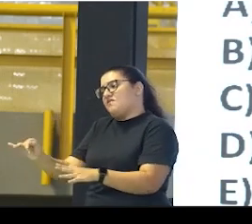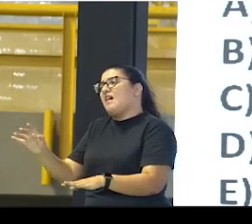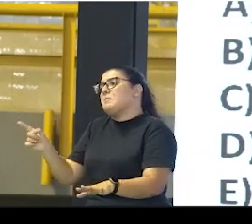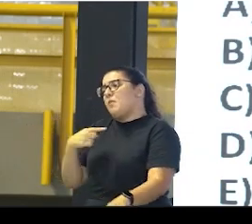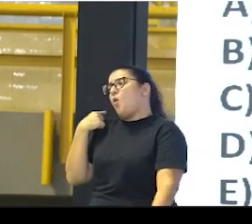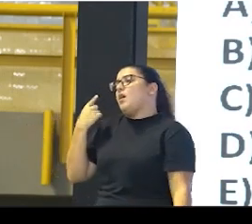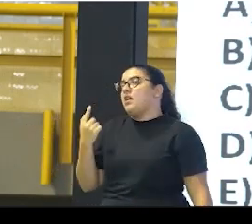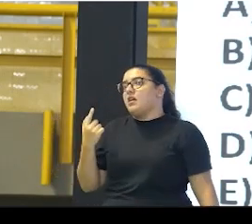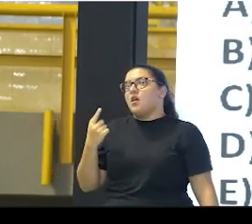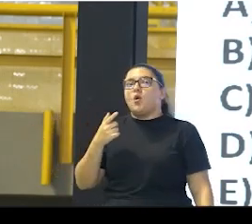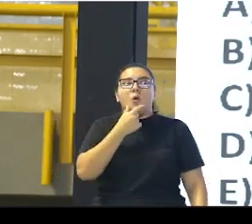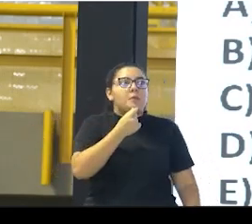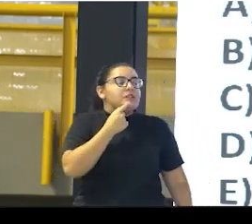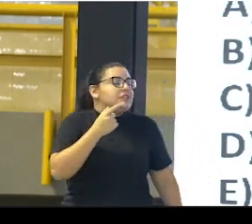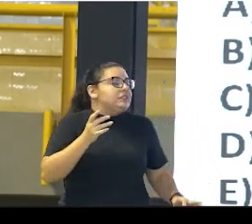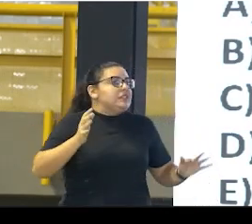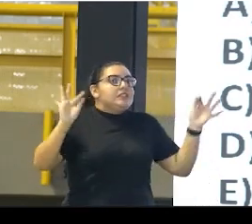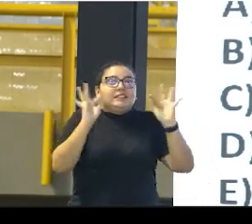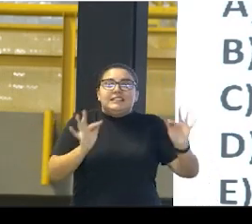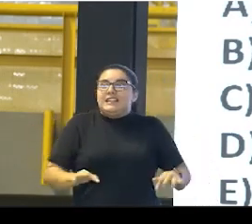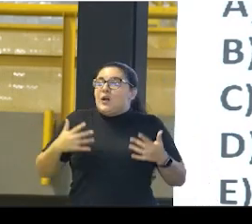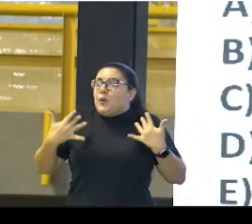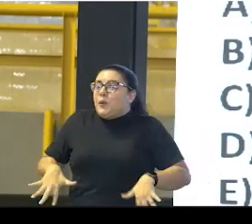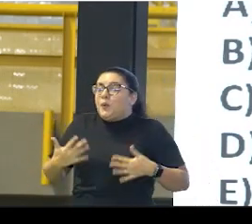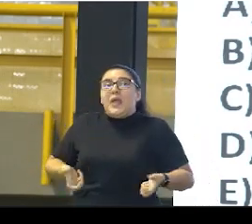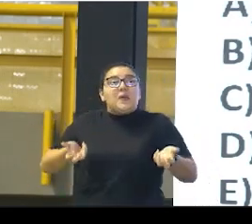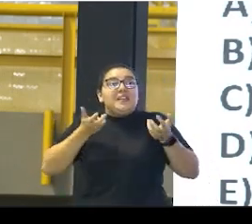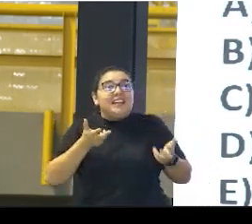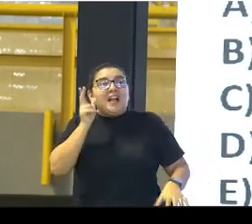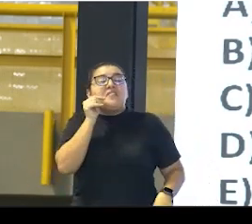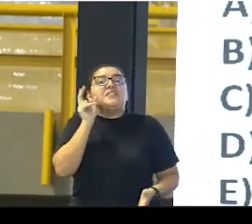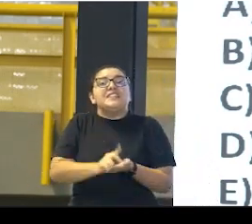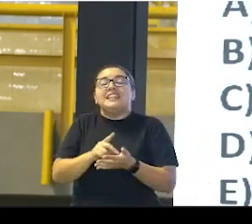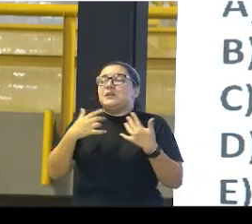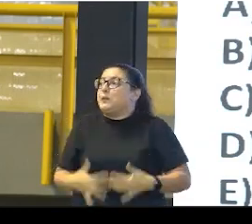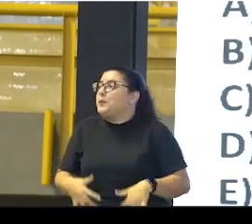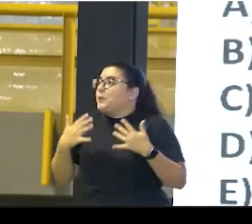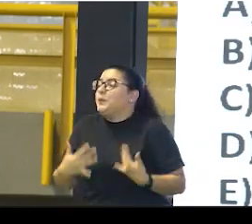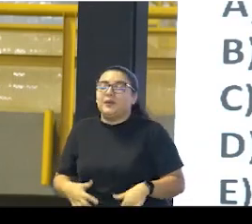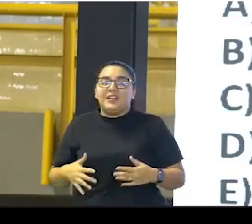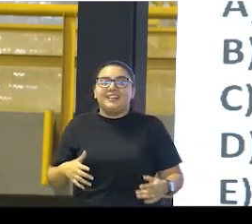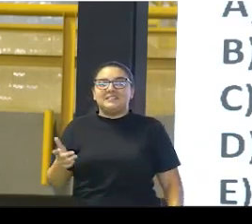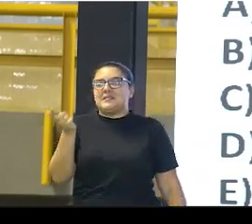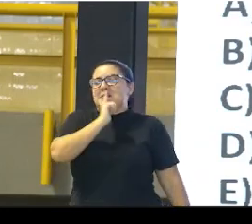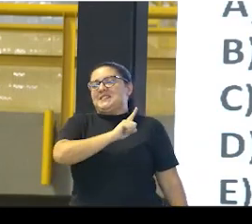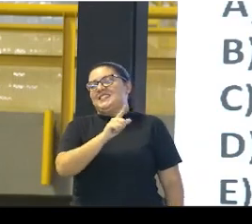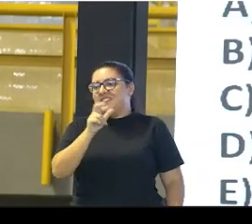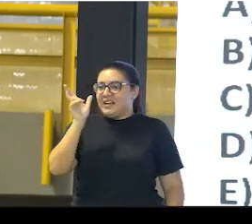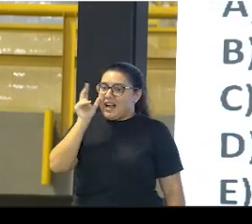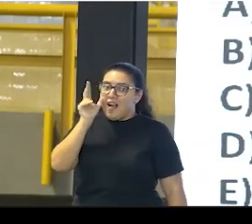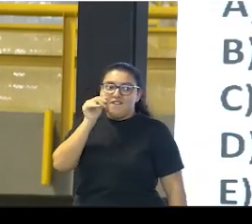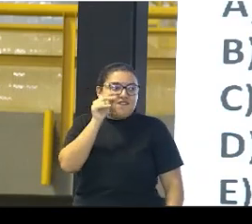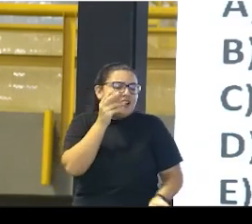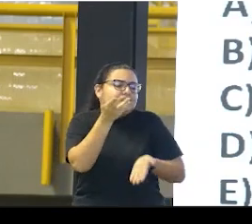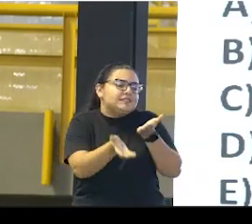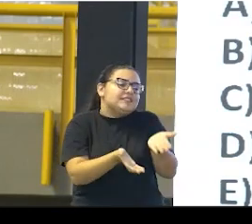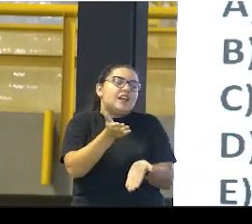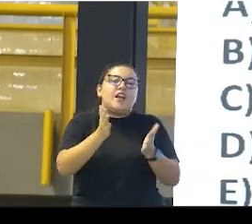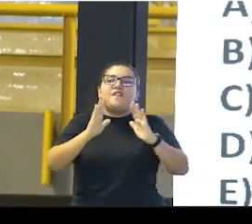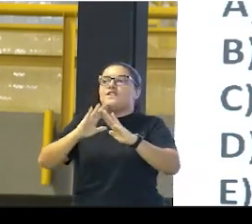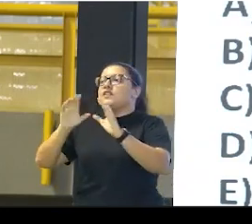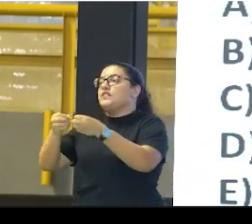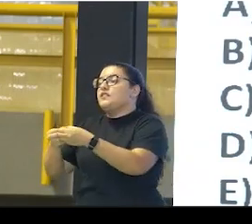x, a diagonal do quadrado vai ser a hipotenusa, ó, x raiz de 2. Por isso que todo quadrado, quando